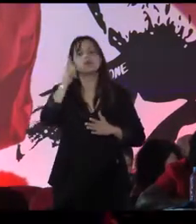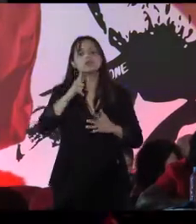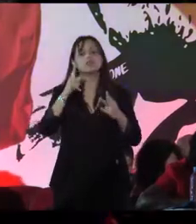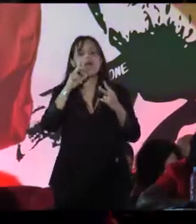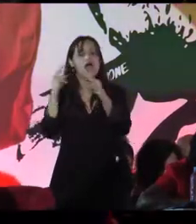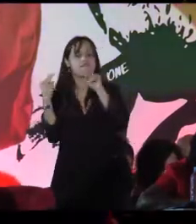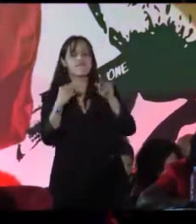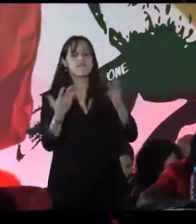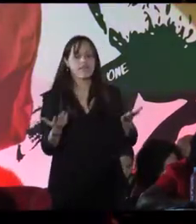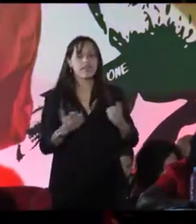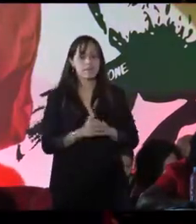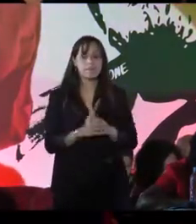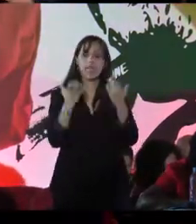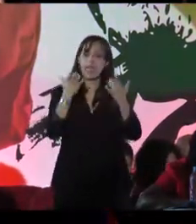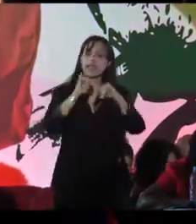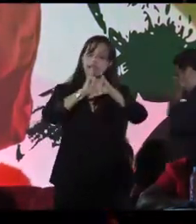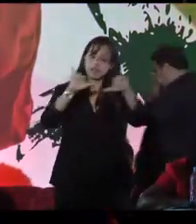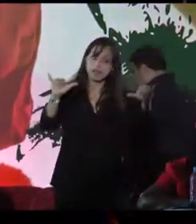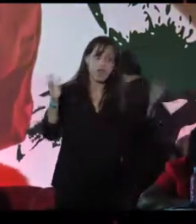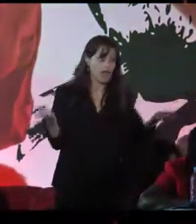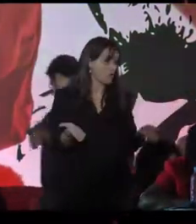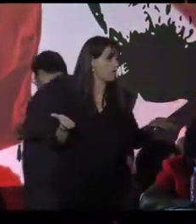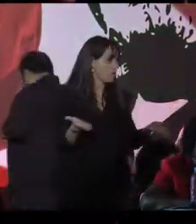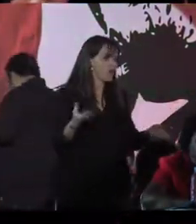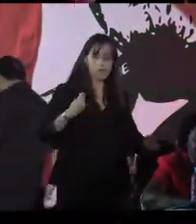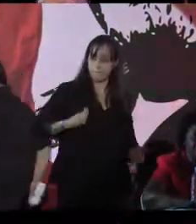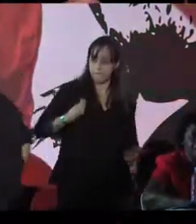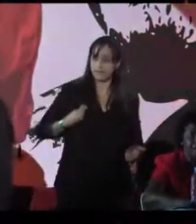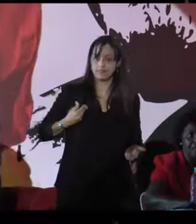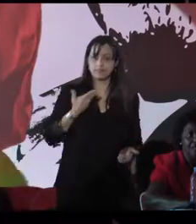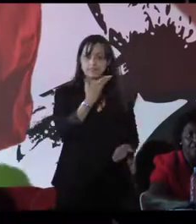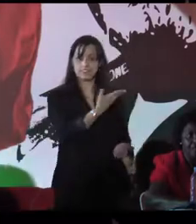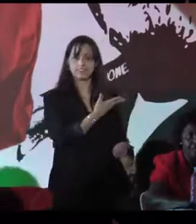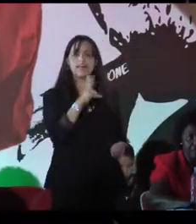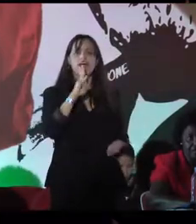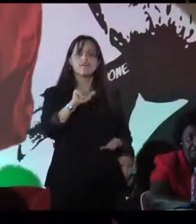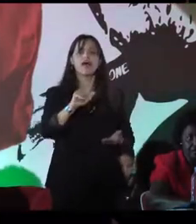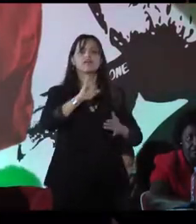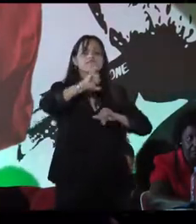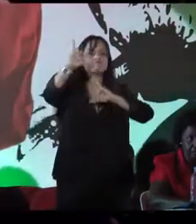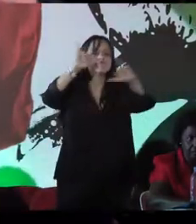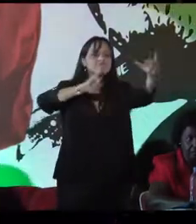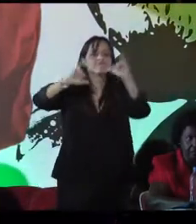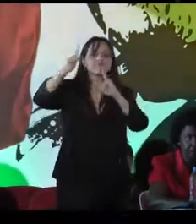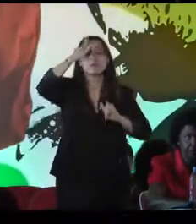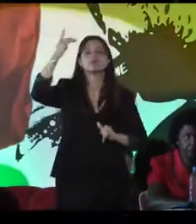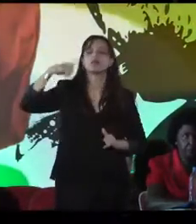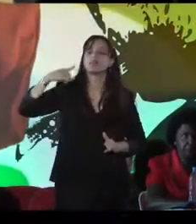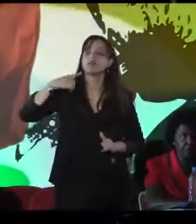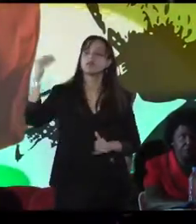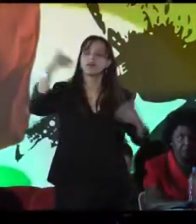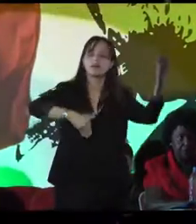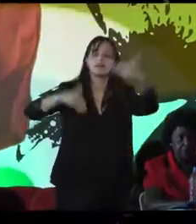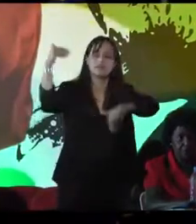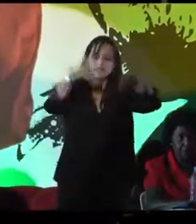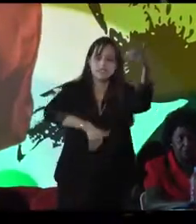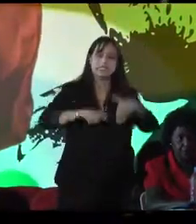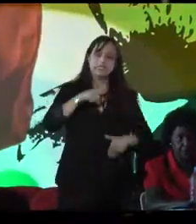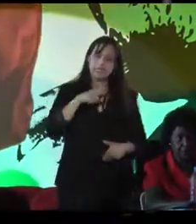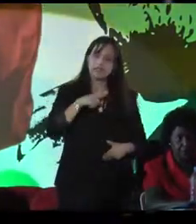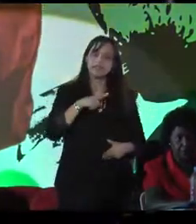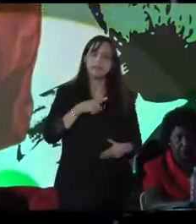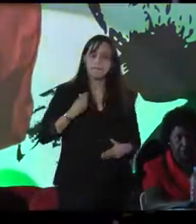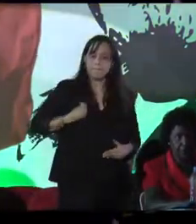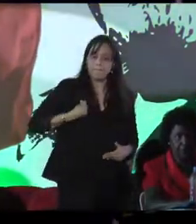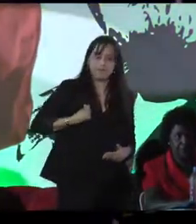ato. A gente queria anunciar a presença aqui. Ao longo do ato, a gente vai anunciar a presença dos nossos deputados. Muita gente veio